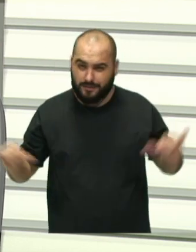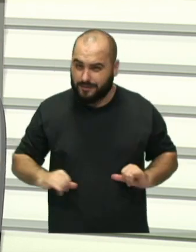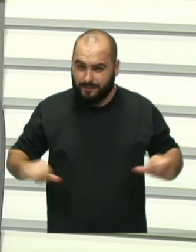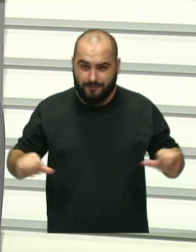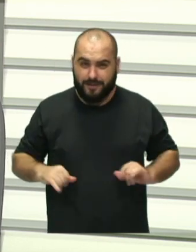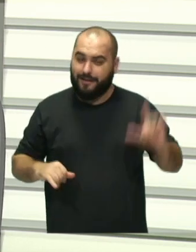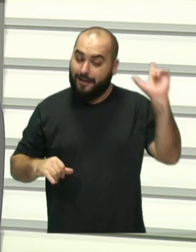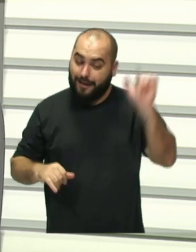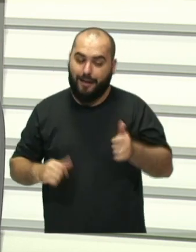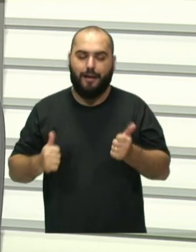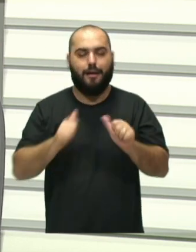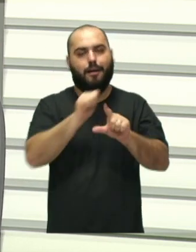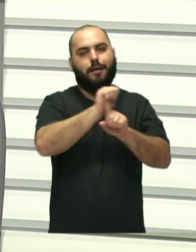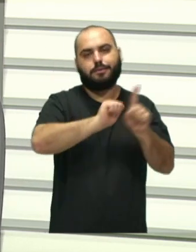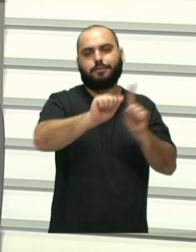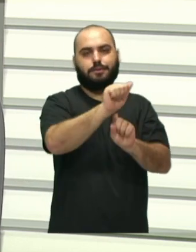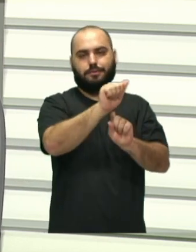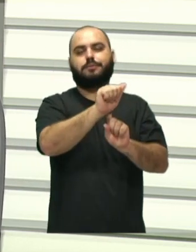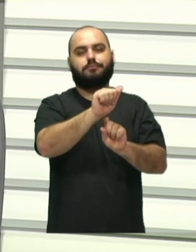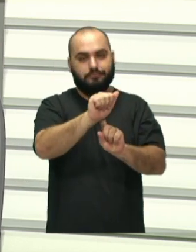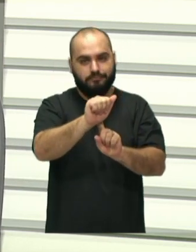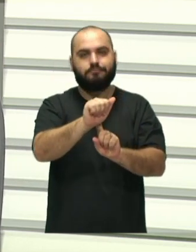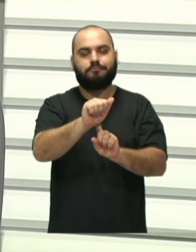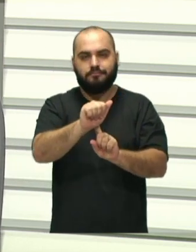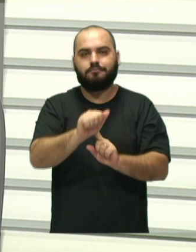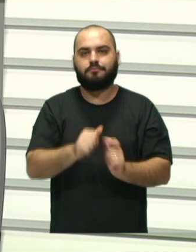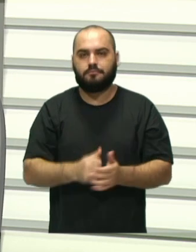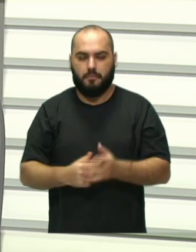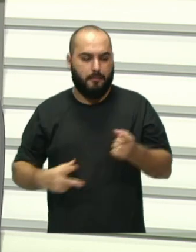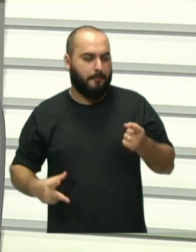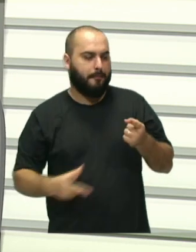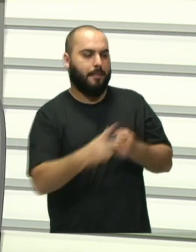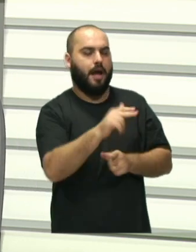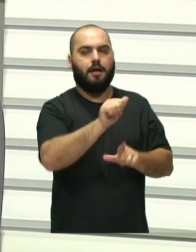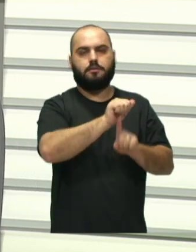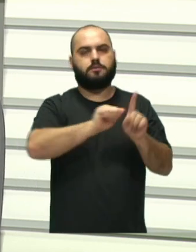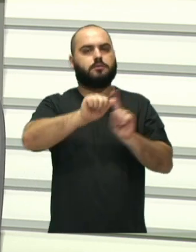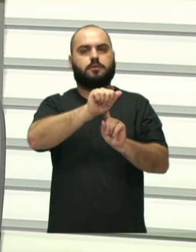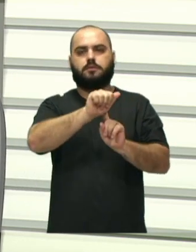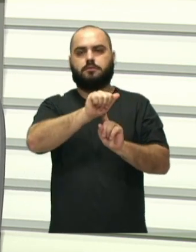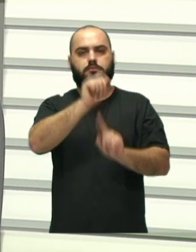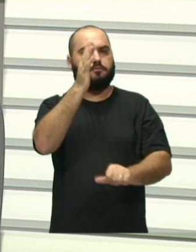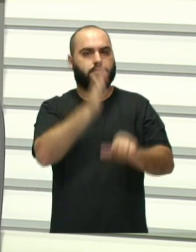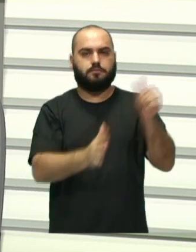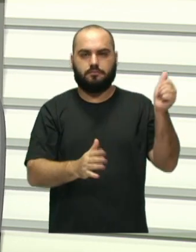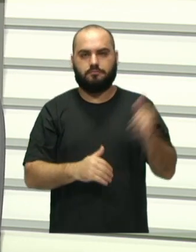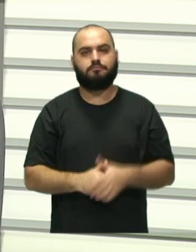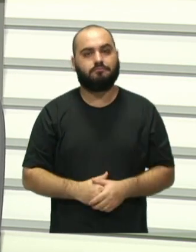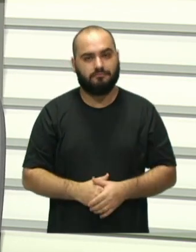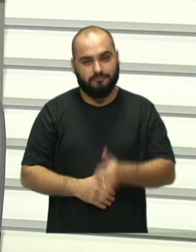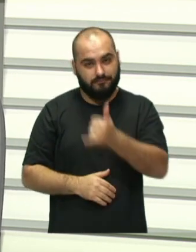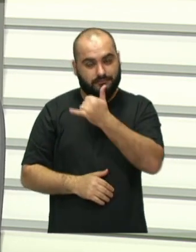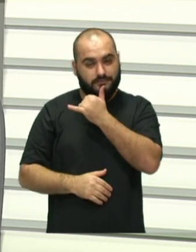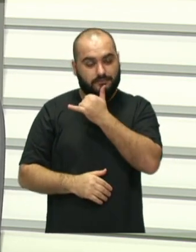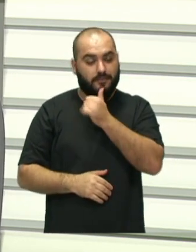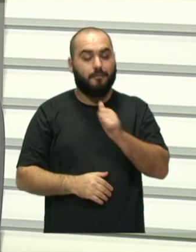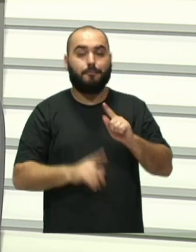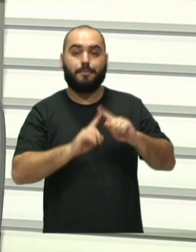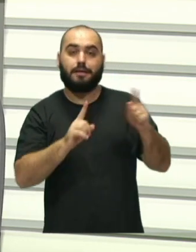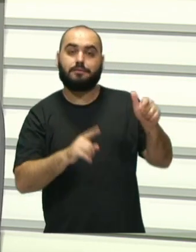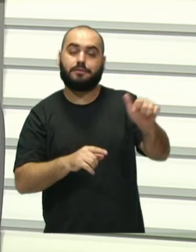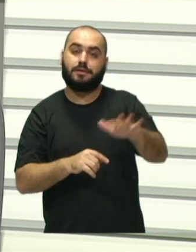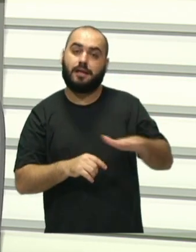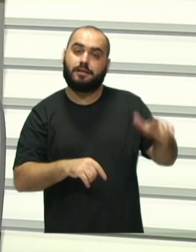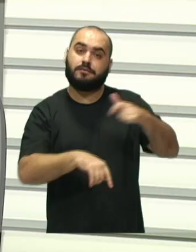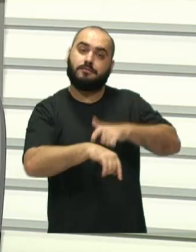um grande Impacto é área de assistência nessa e corta começa a cortar pela assistência e infelizmente é na assistência desse precisa nesse